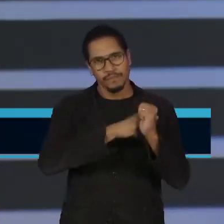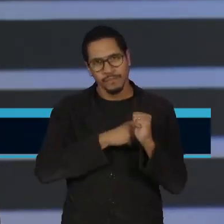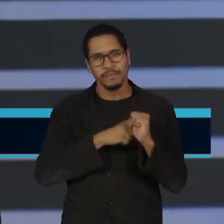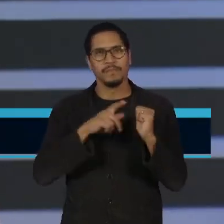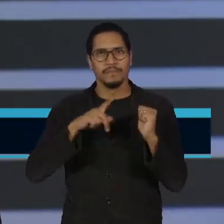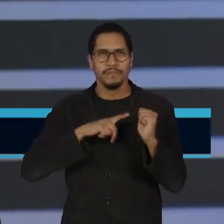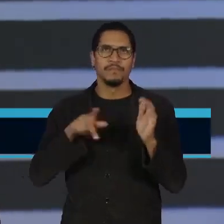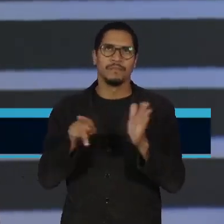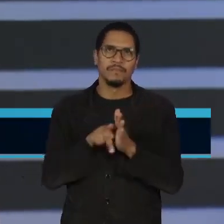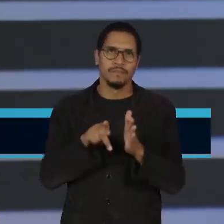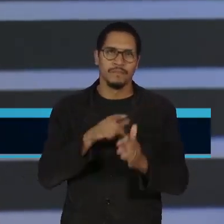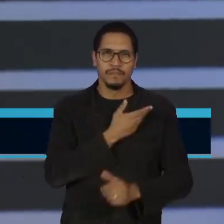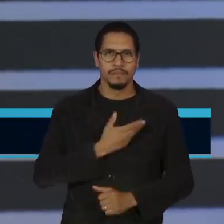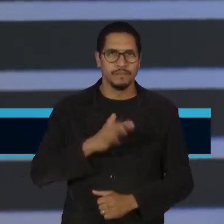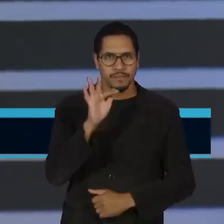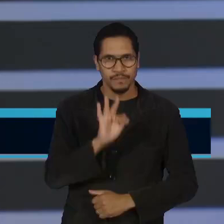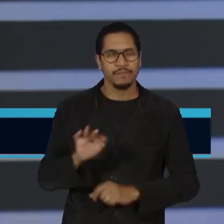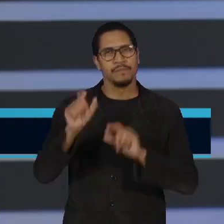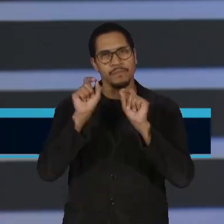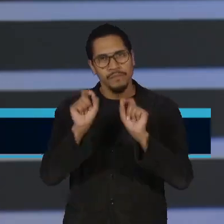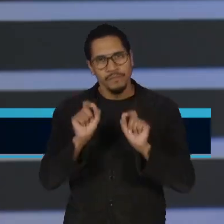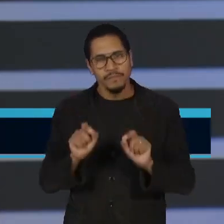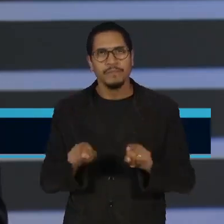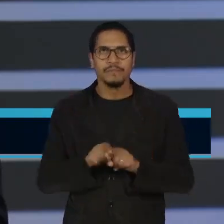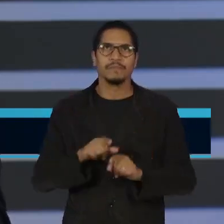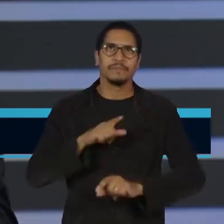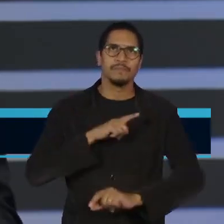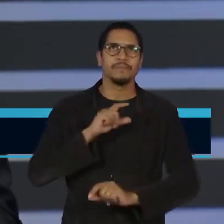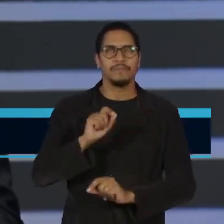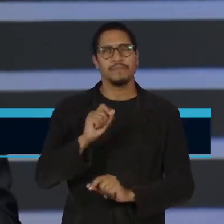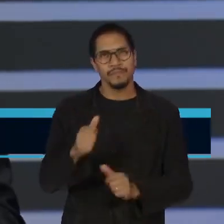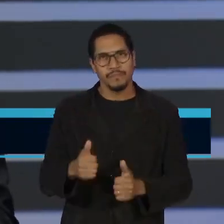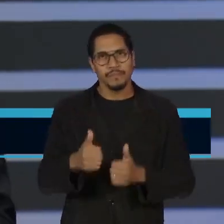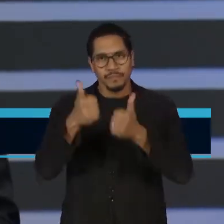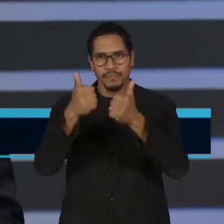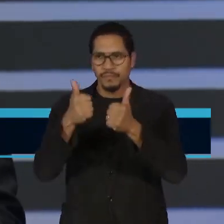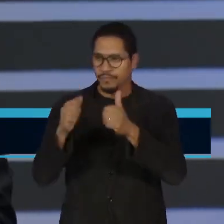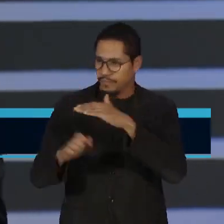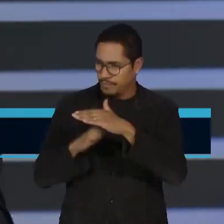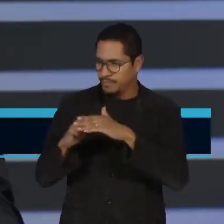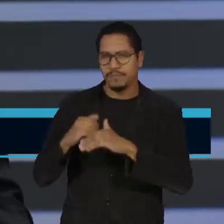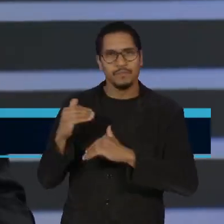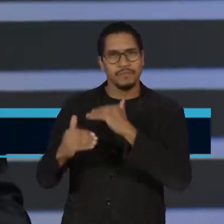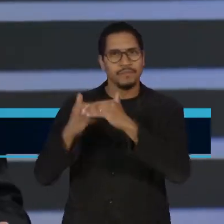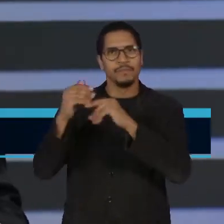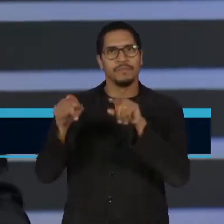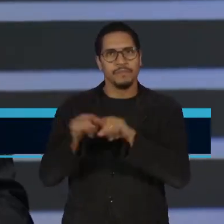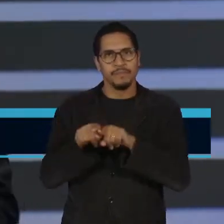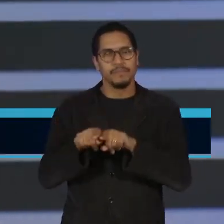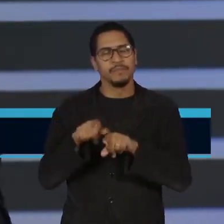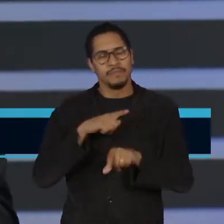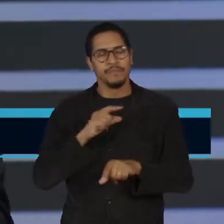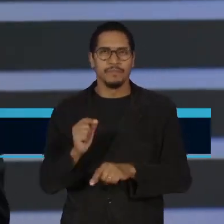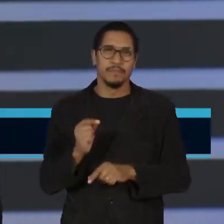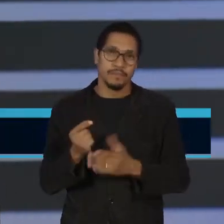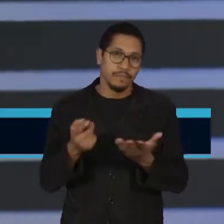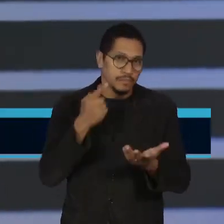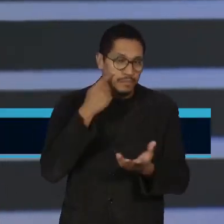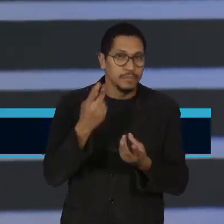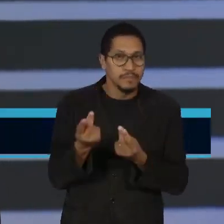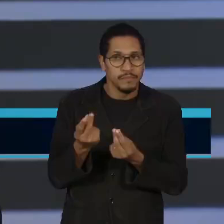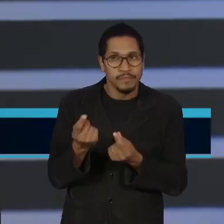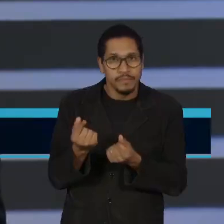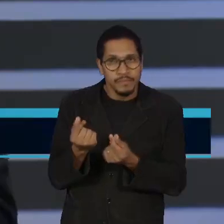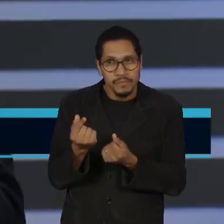pelo governo federal, depois de melhora no emprego, melhorou o emprego, melhorou a renda, há uma percepção de melhora